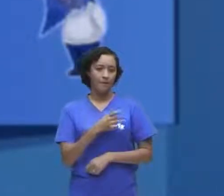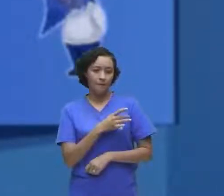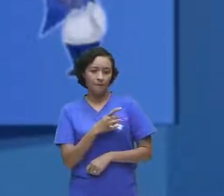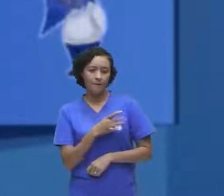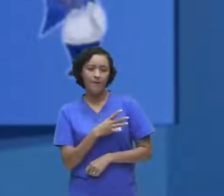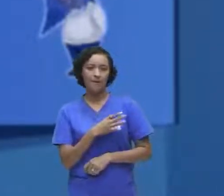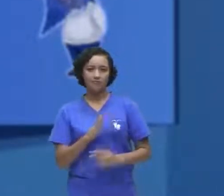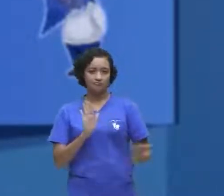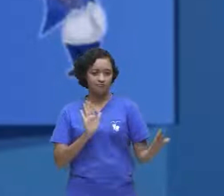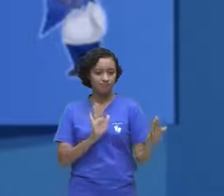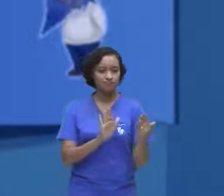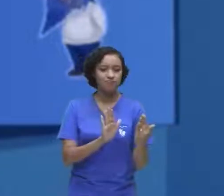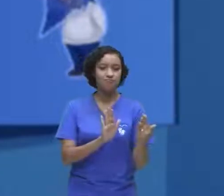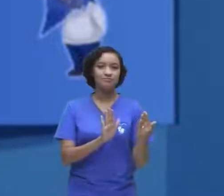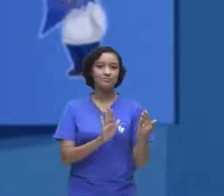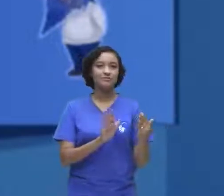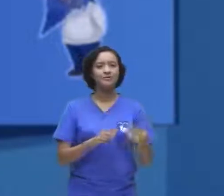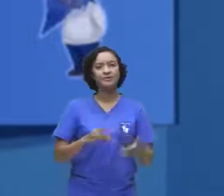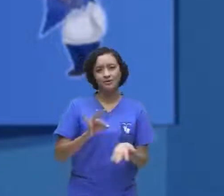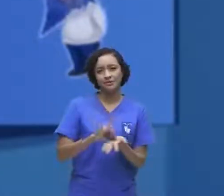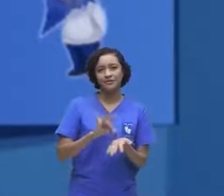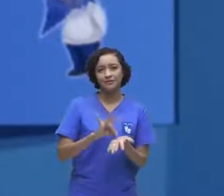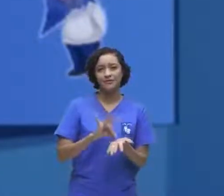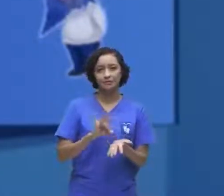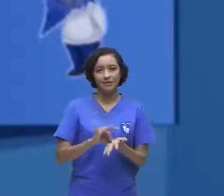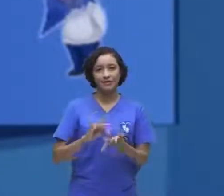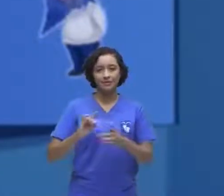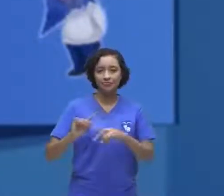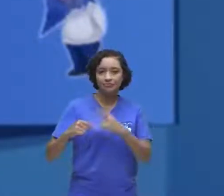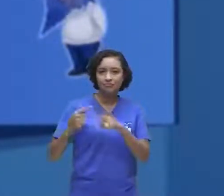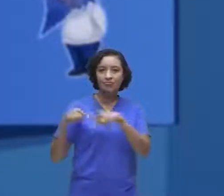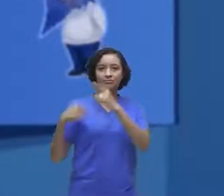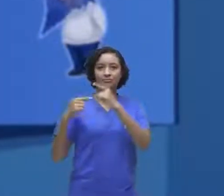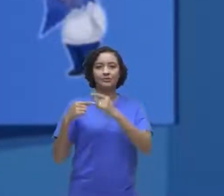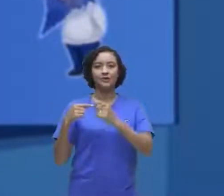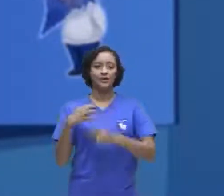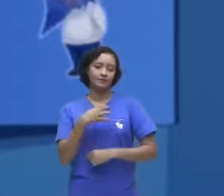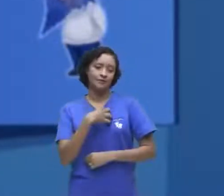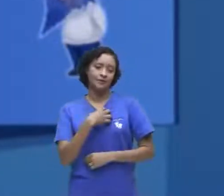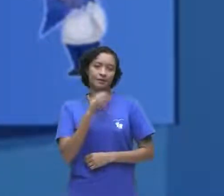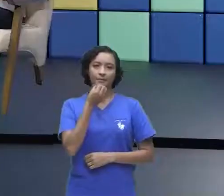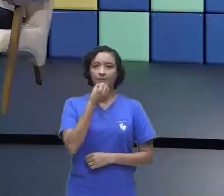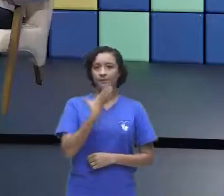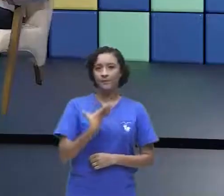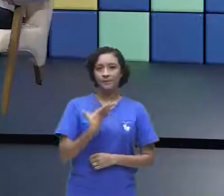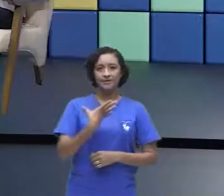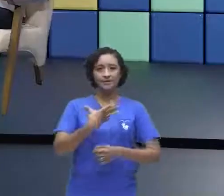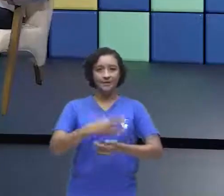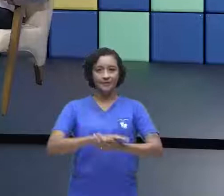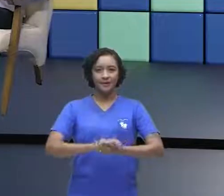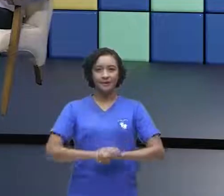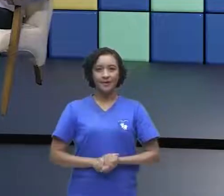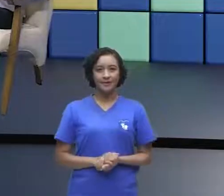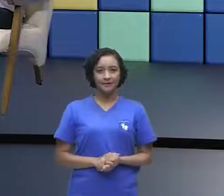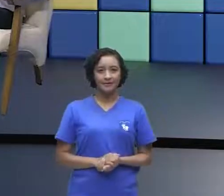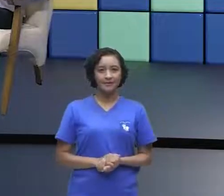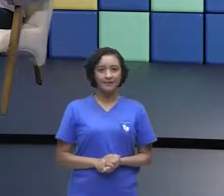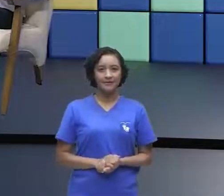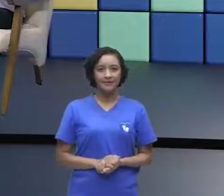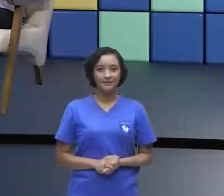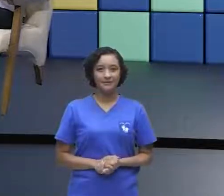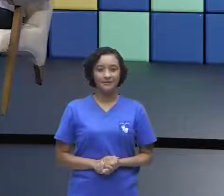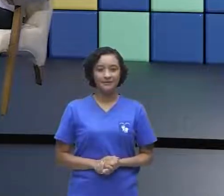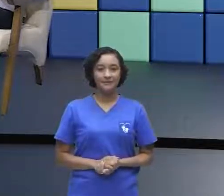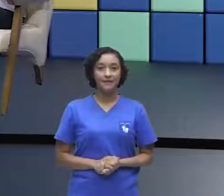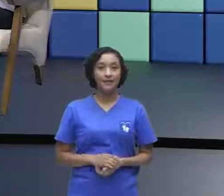E realmente conseguir bem, conquistar, né? E ficar bem. Que é tão legal. Porque hoje em dia é cada vez mais